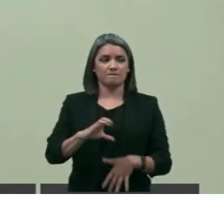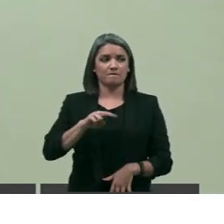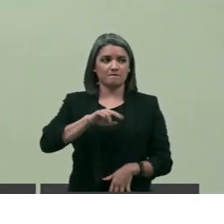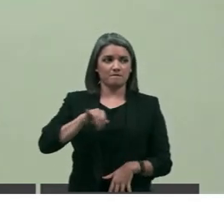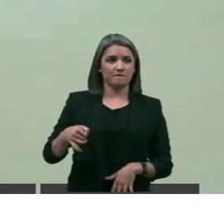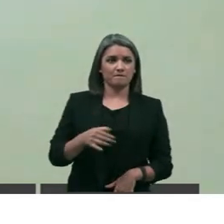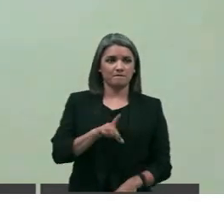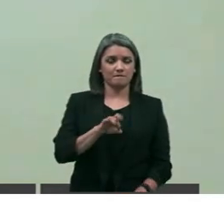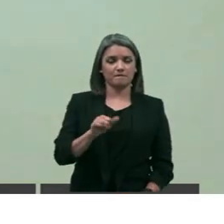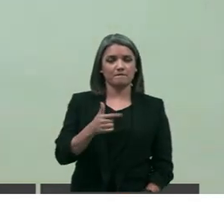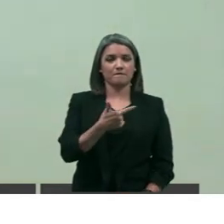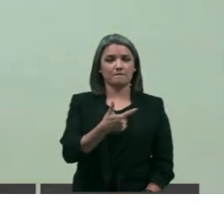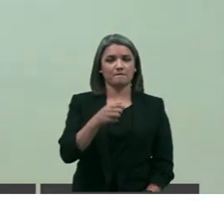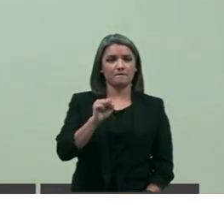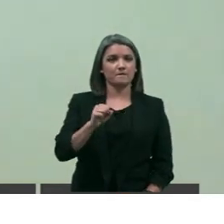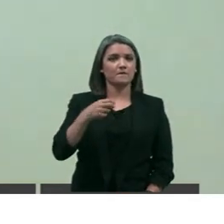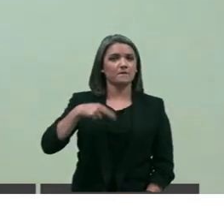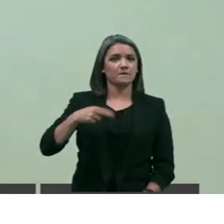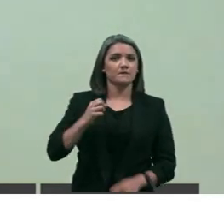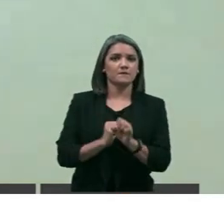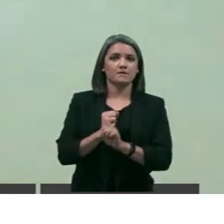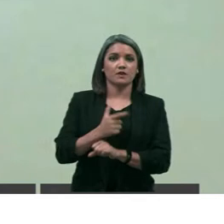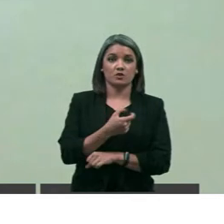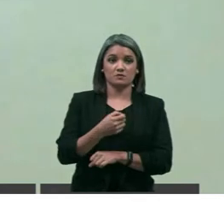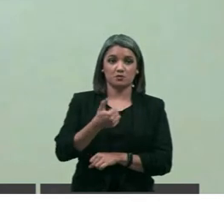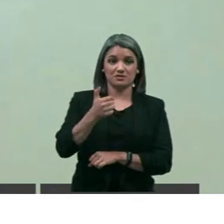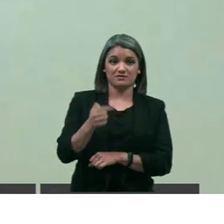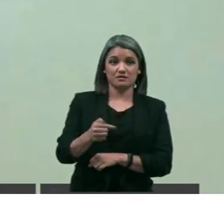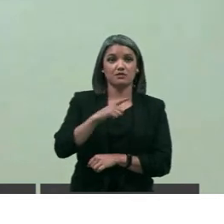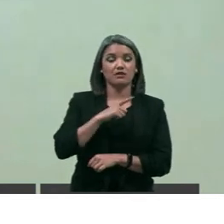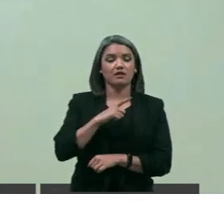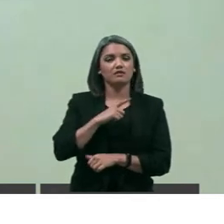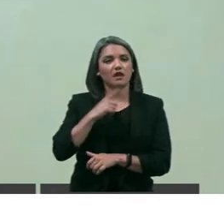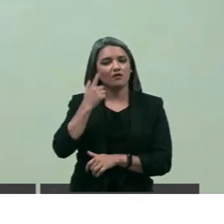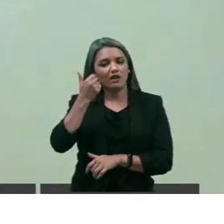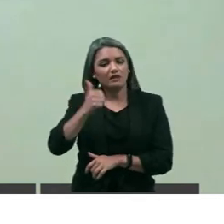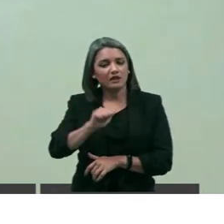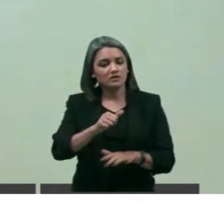11 de 2017, quando se analisou a legalidade da portaria